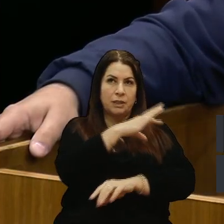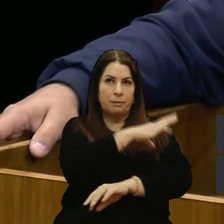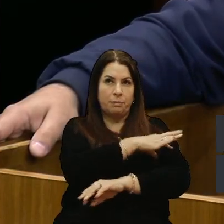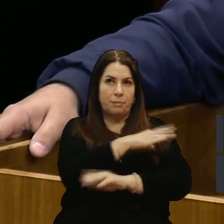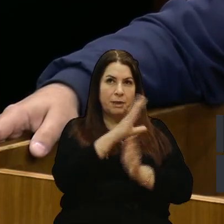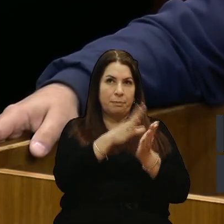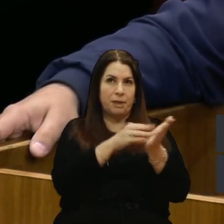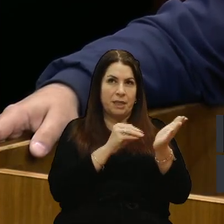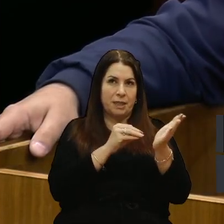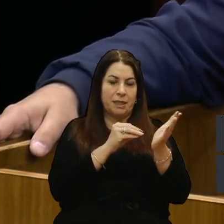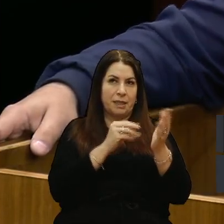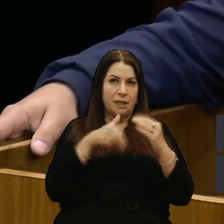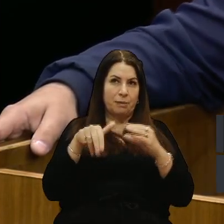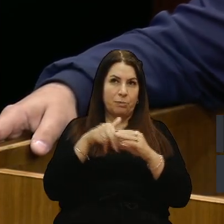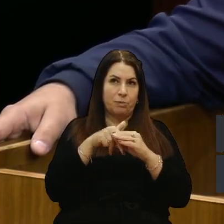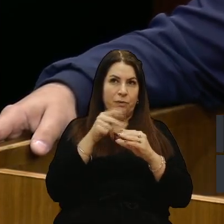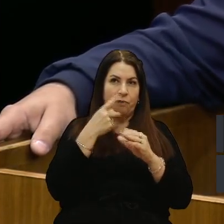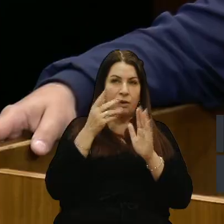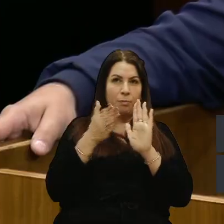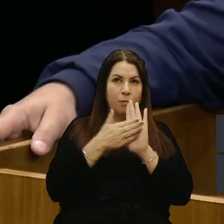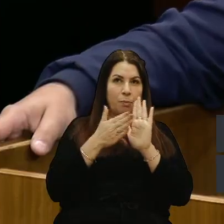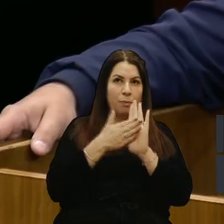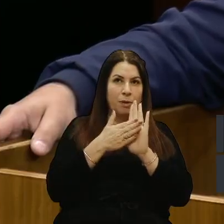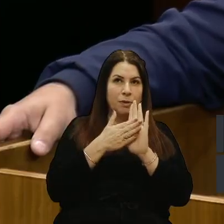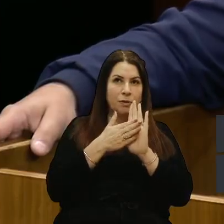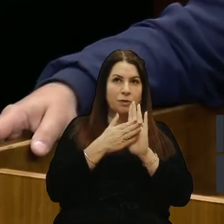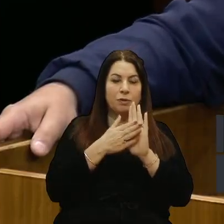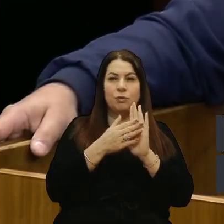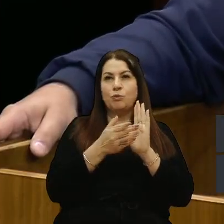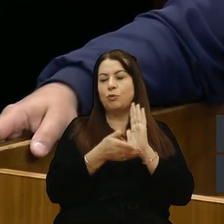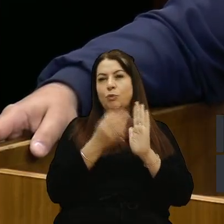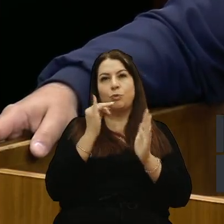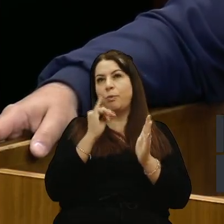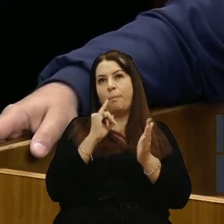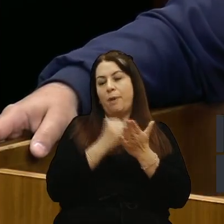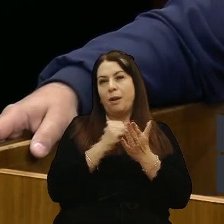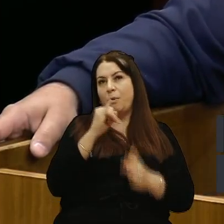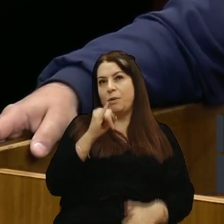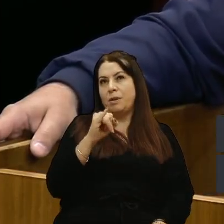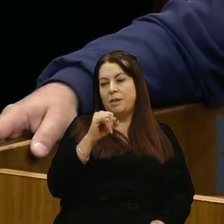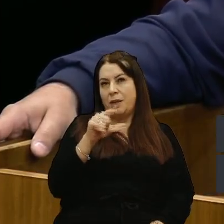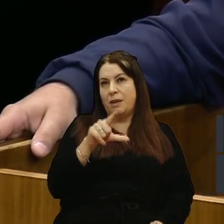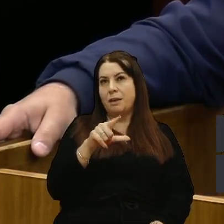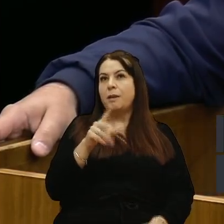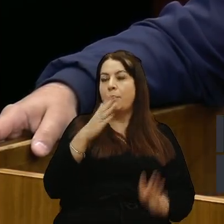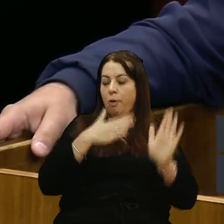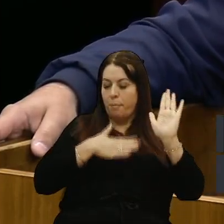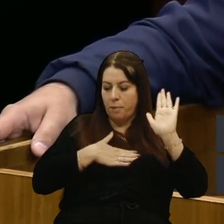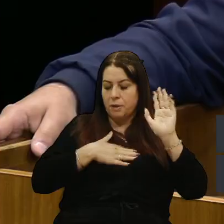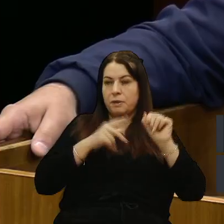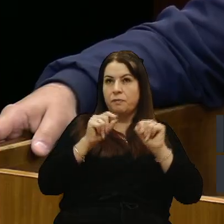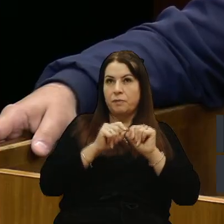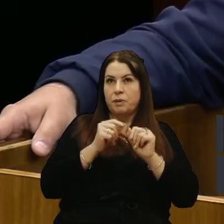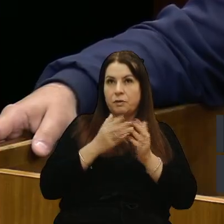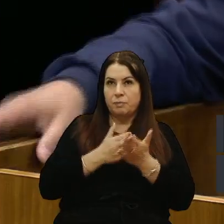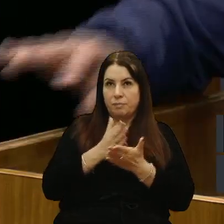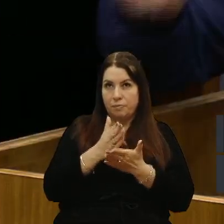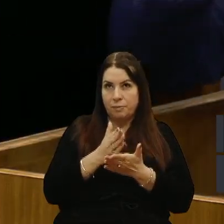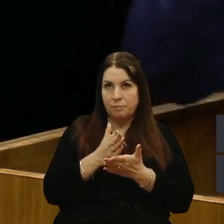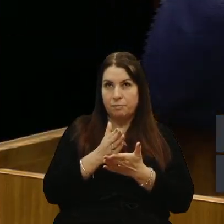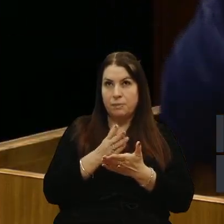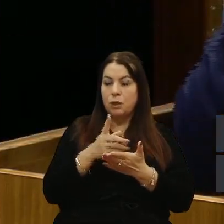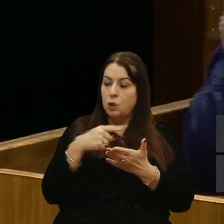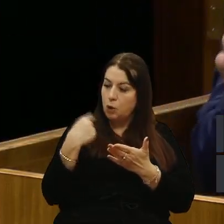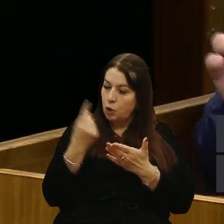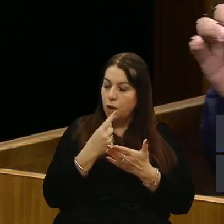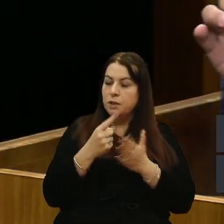aqui na tribuna, falando da proposta de isenção do IR, não imitou. Promessa feita, promessa cumprida. E nós